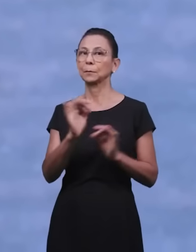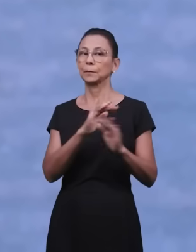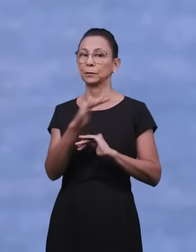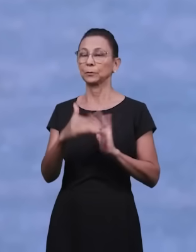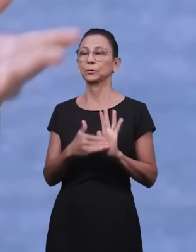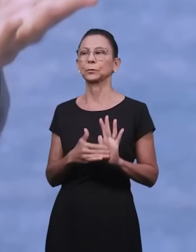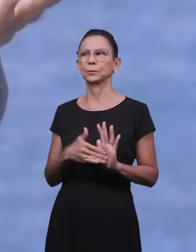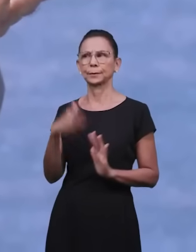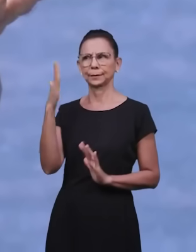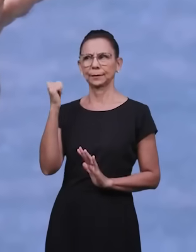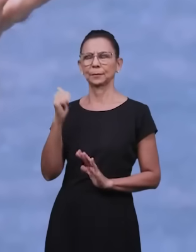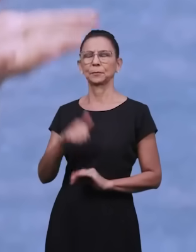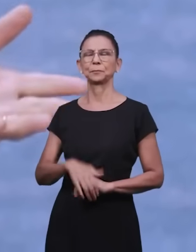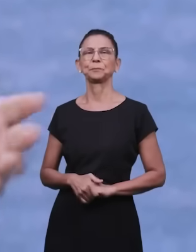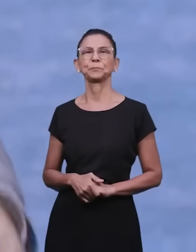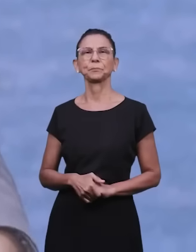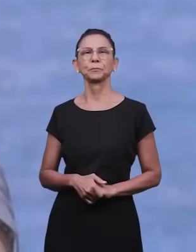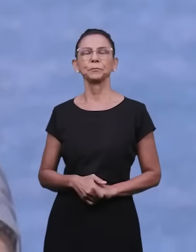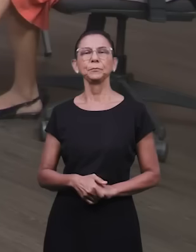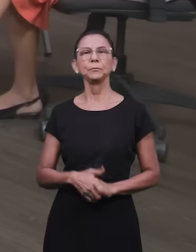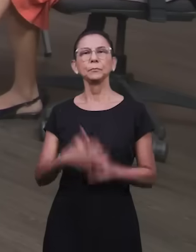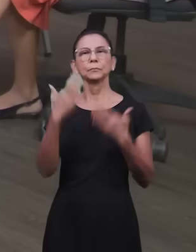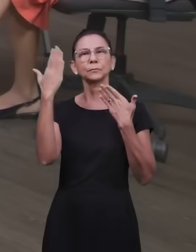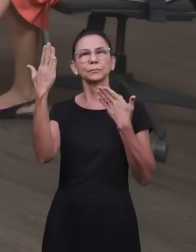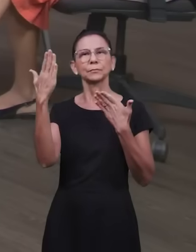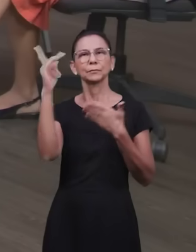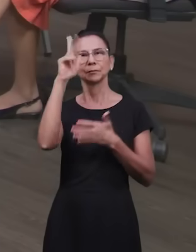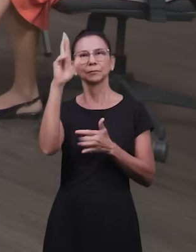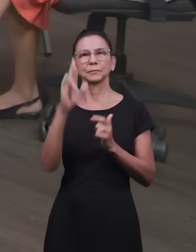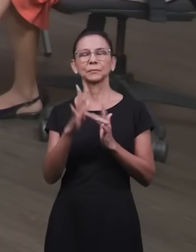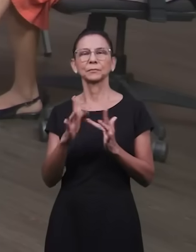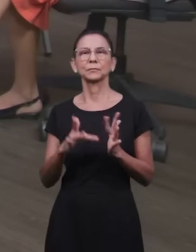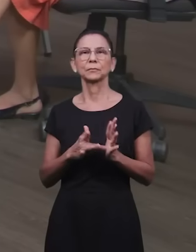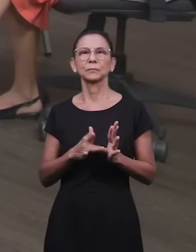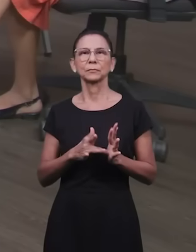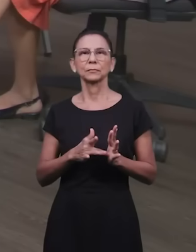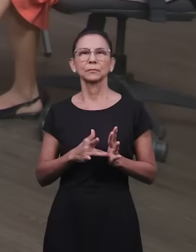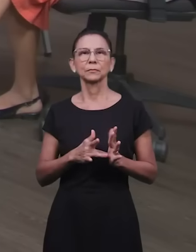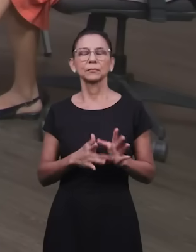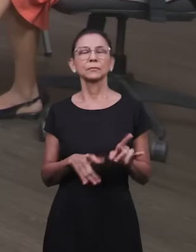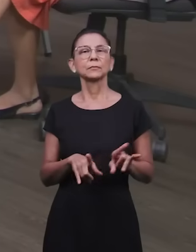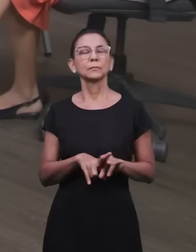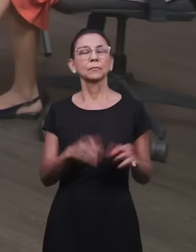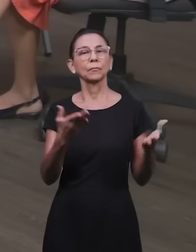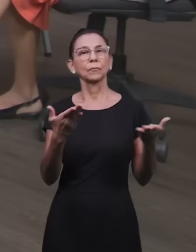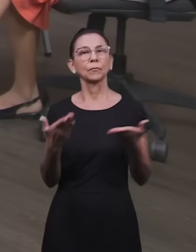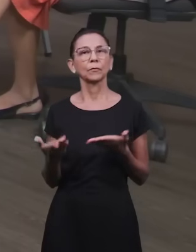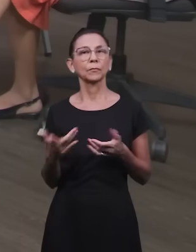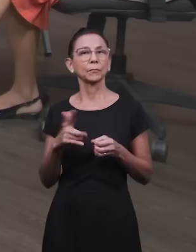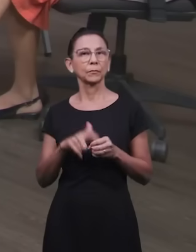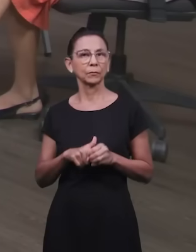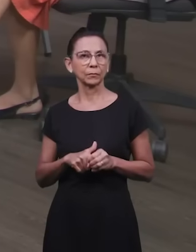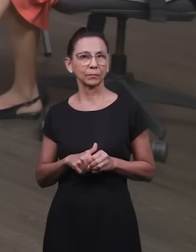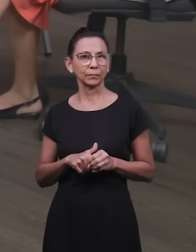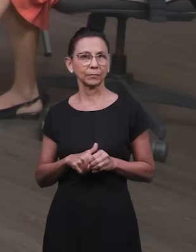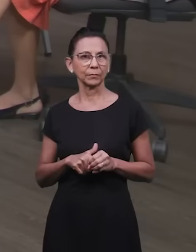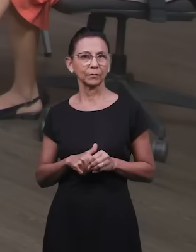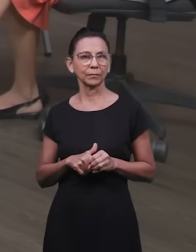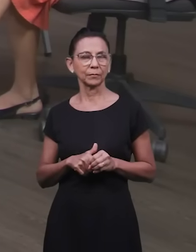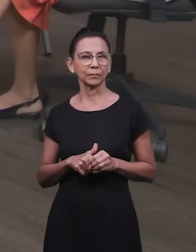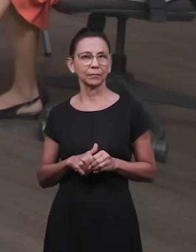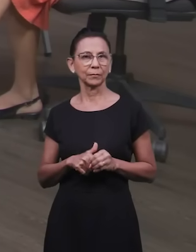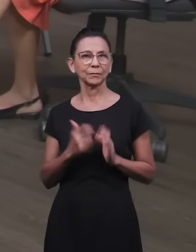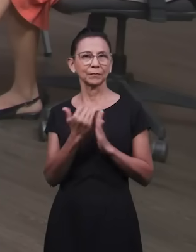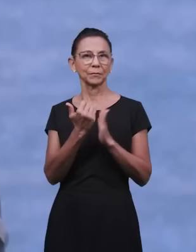disso. Queridos, muito obrigado por terem vindo. A paz do Senhor Jesus. Também já fica o convite para estarem conosco mais vezes. Abrilhantaram